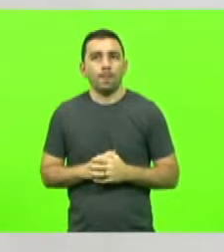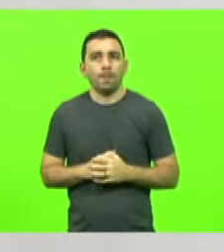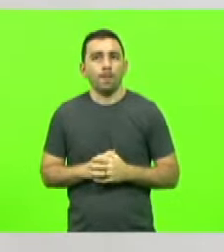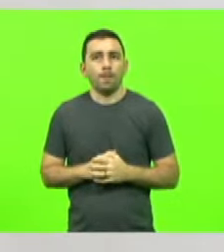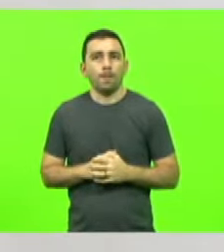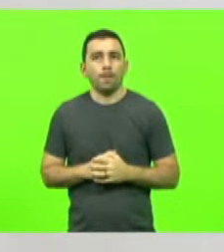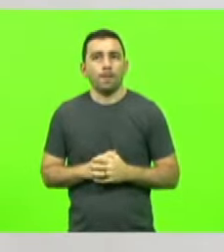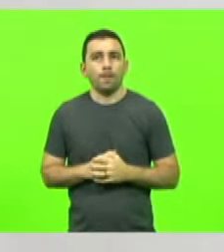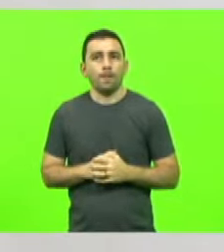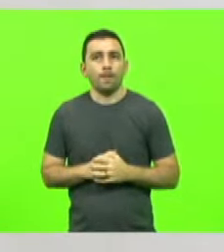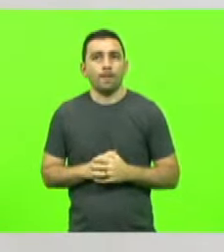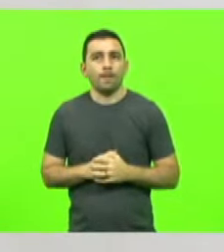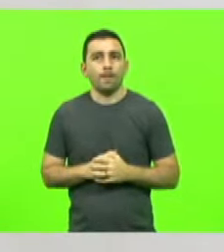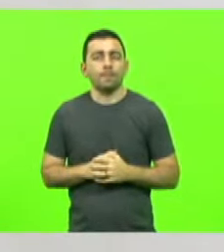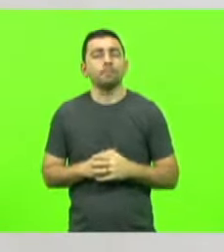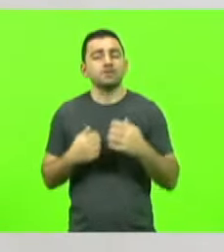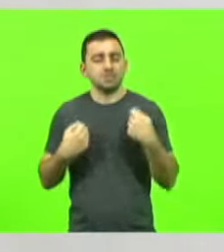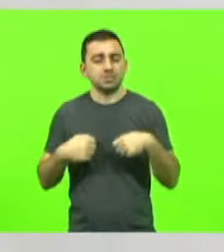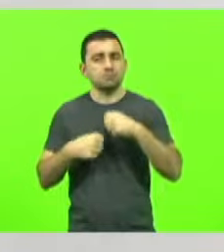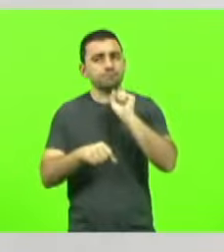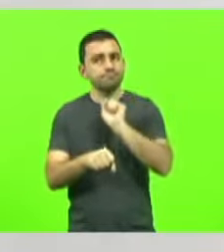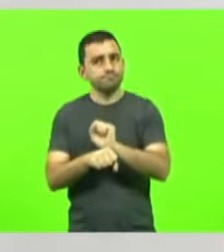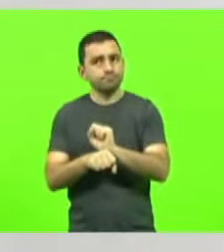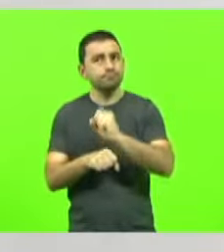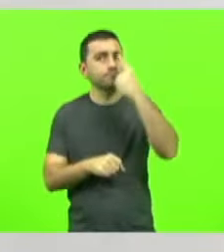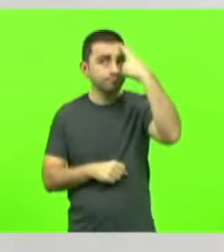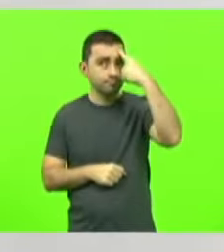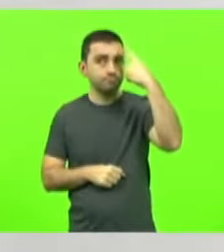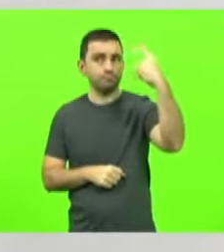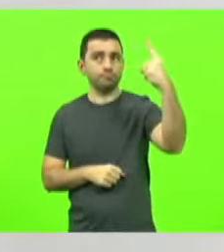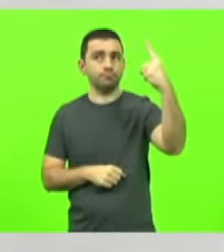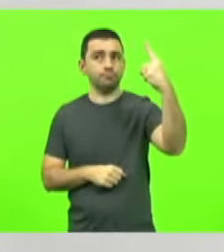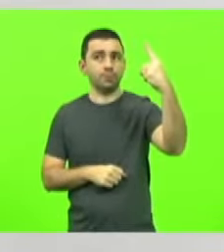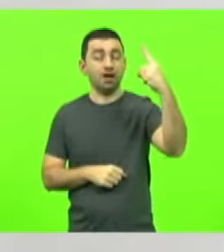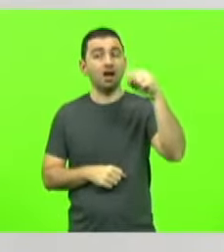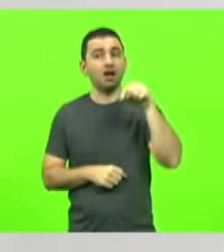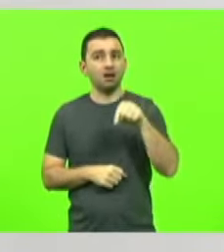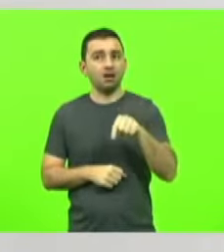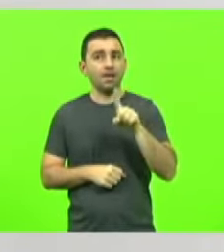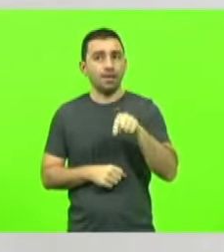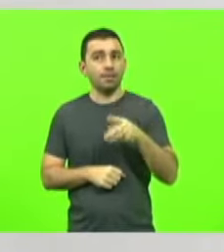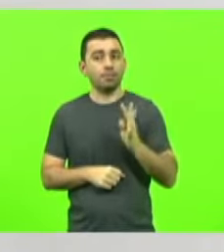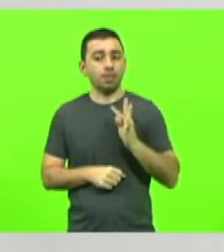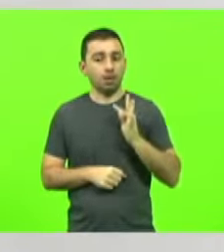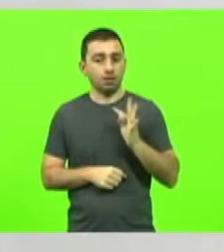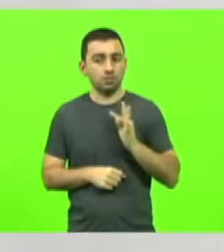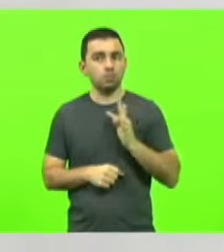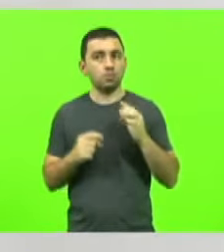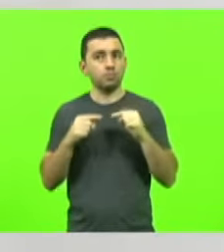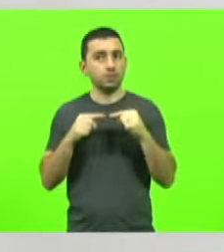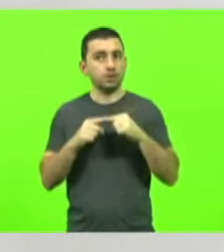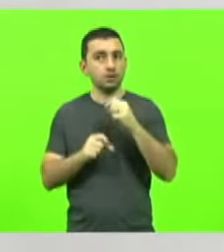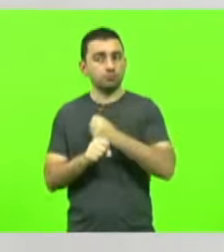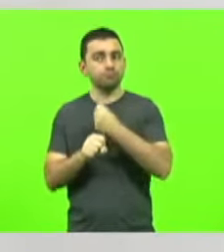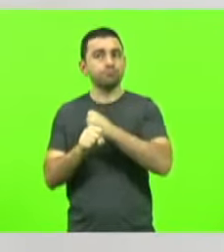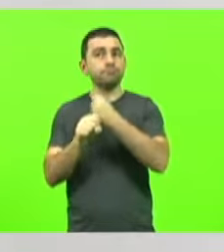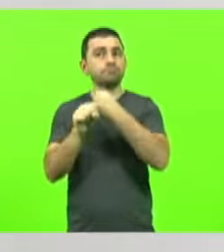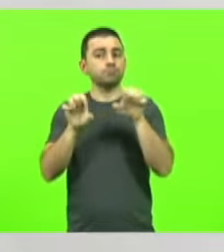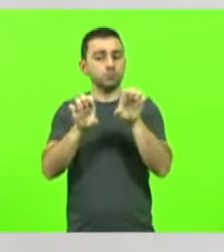Temos que colocar o pé no freio e nos lembrarmos que isso aqui é uma situação técnica. Obras e